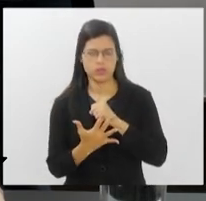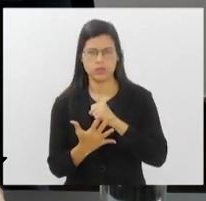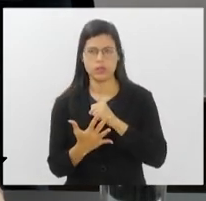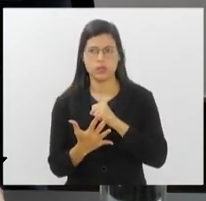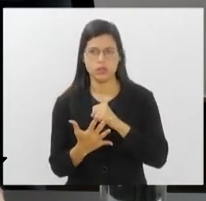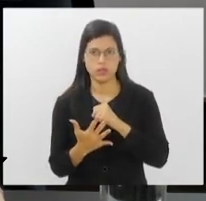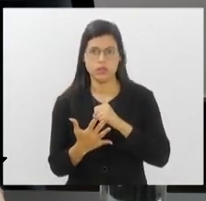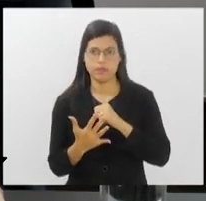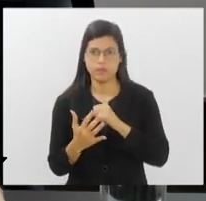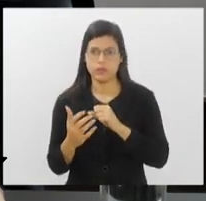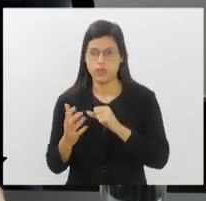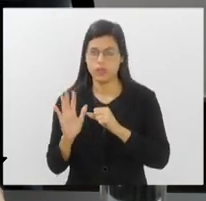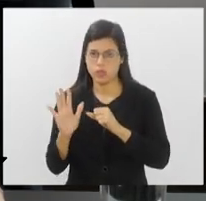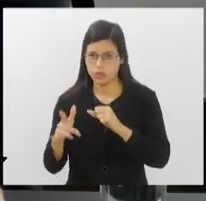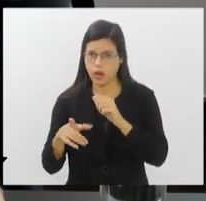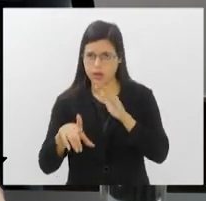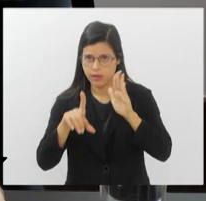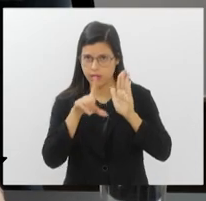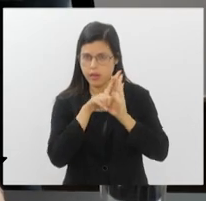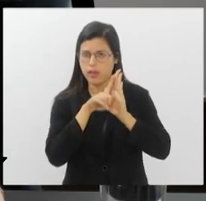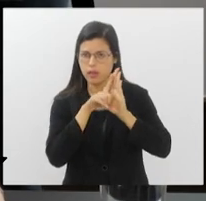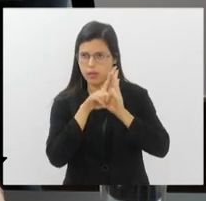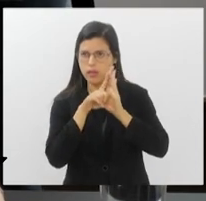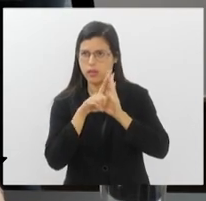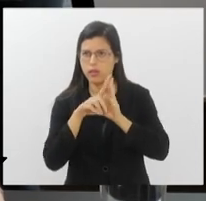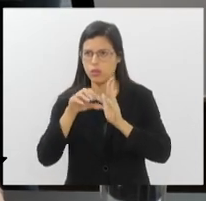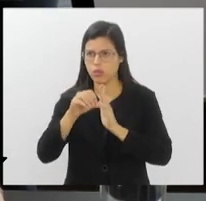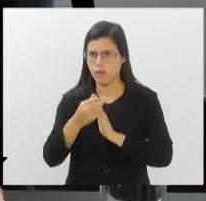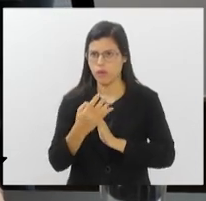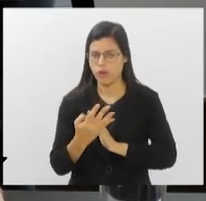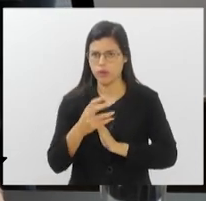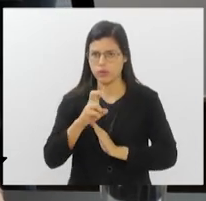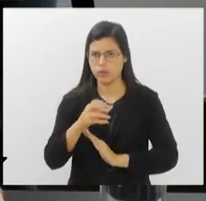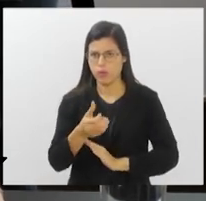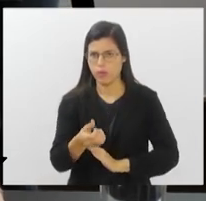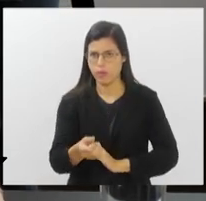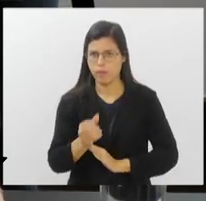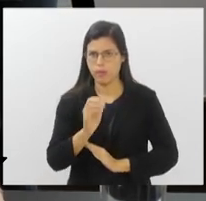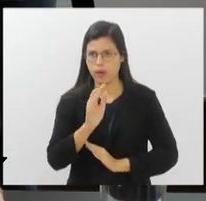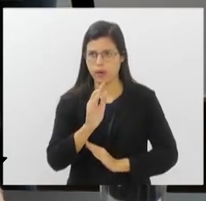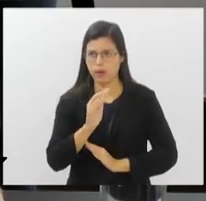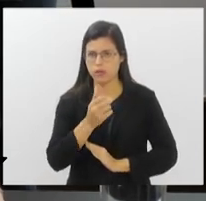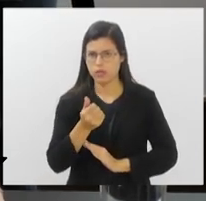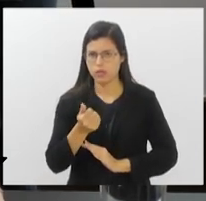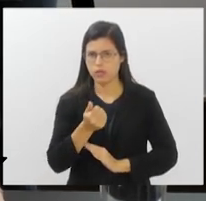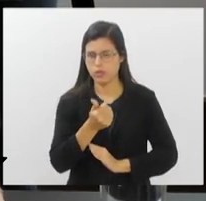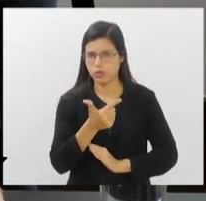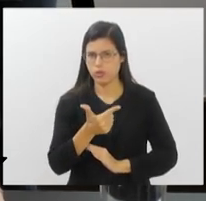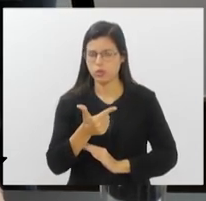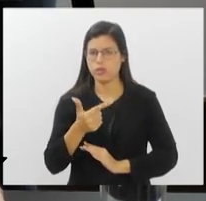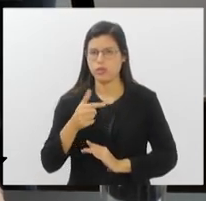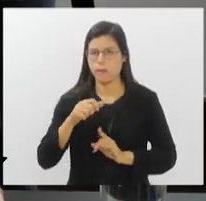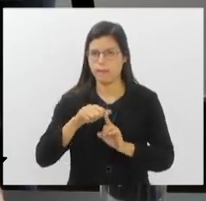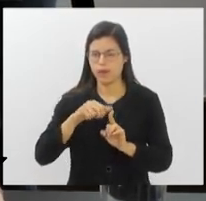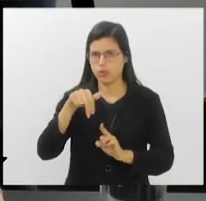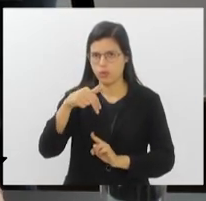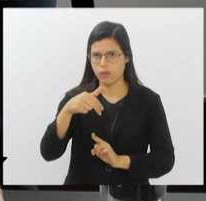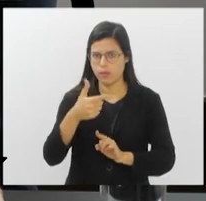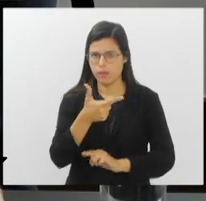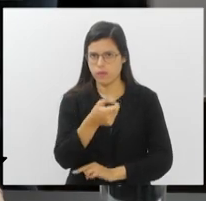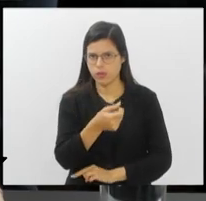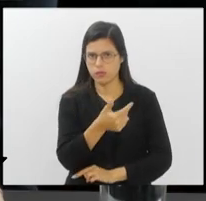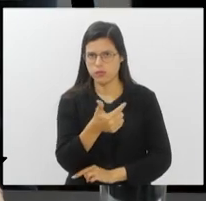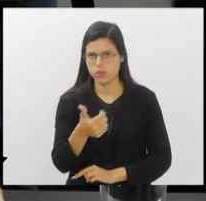virou lei. É a lei 9456, de 12 de novembro de 21, que cria